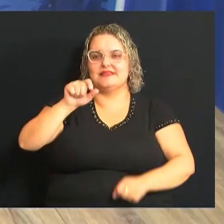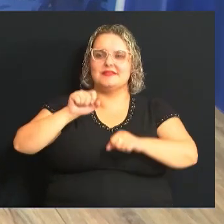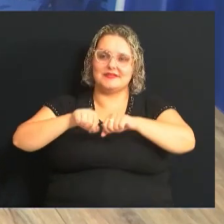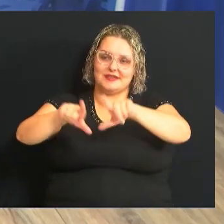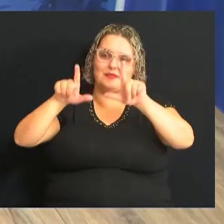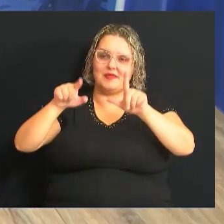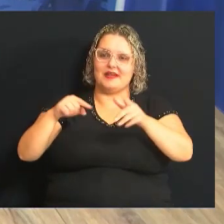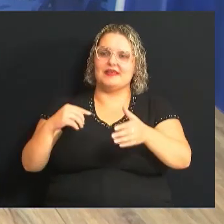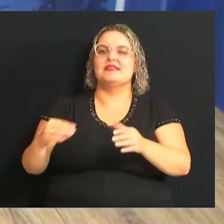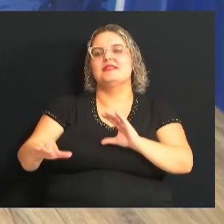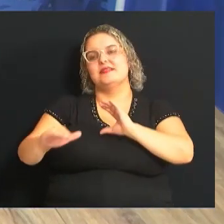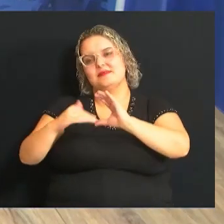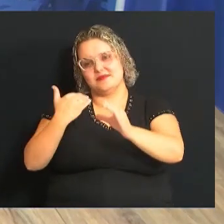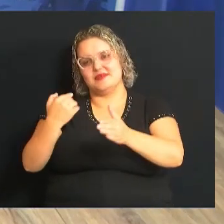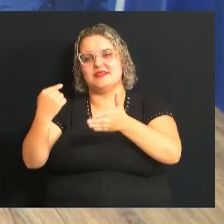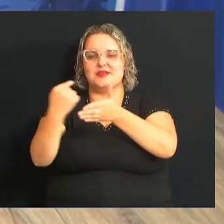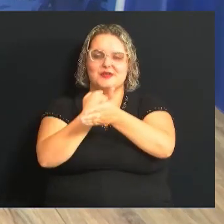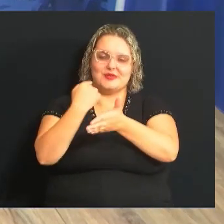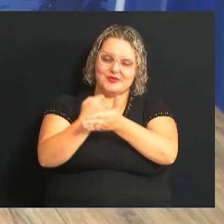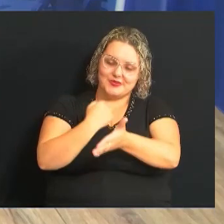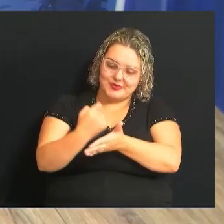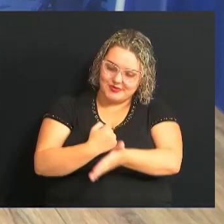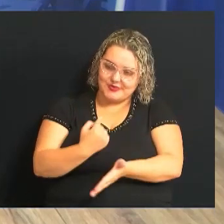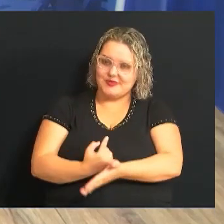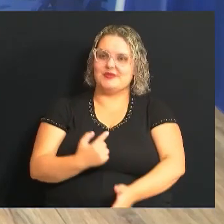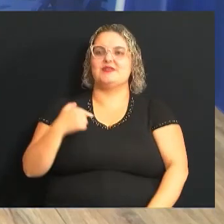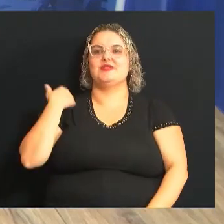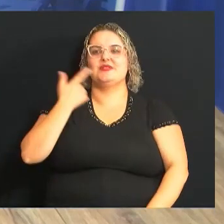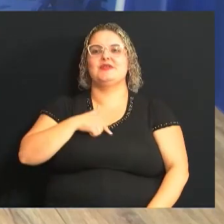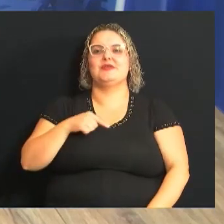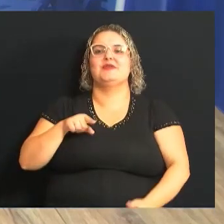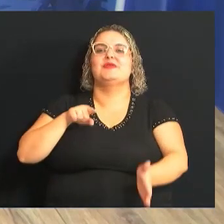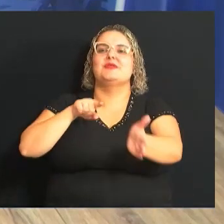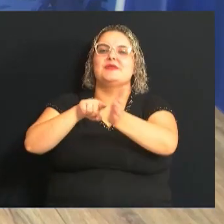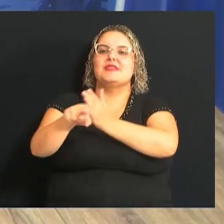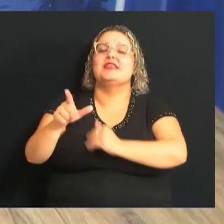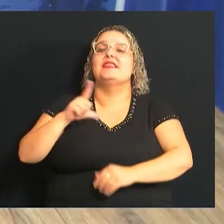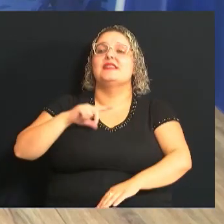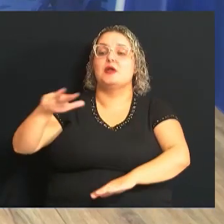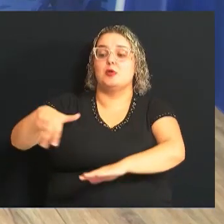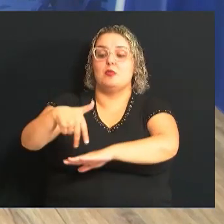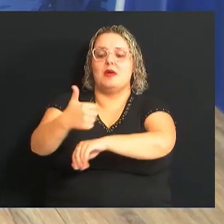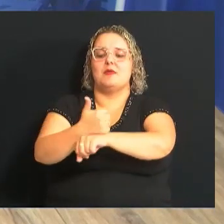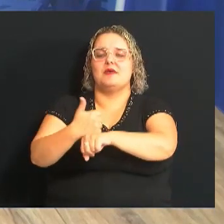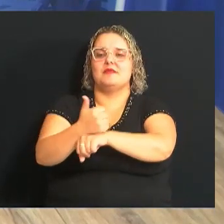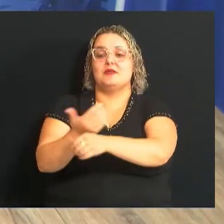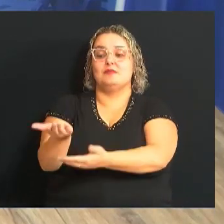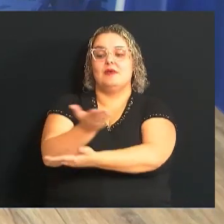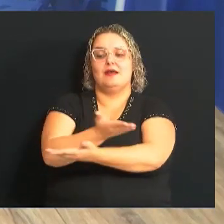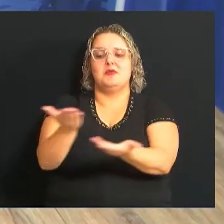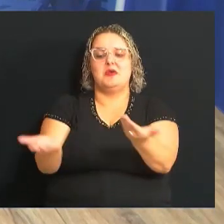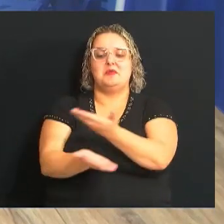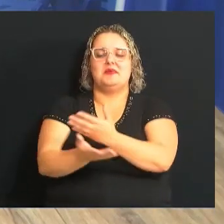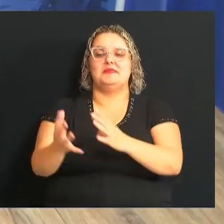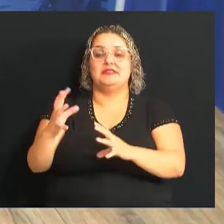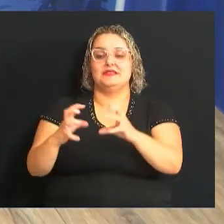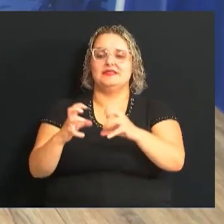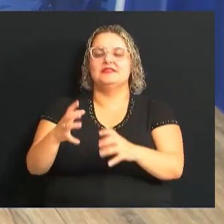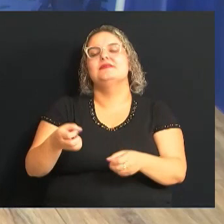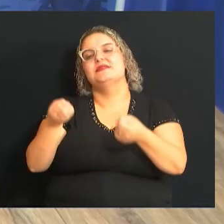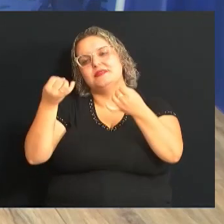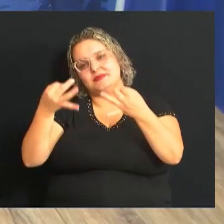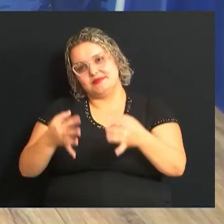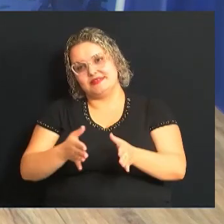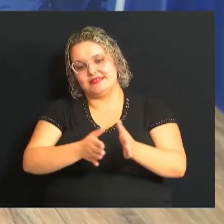Você aperta e pode enviar o seu questionamento, que tem uma mediadora de conflitos que vai nos explicar essas situações e